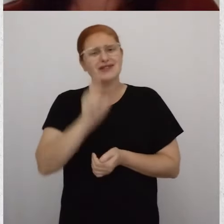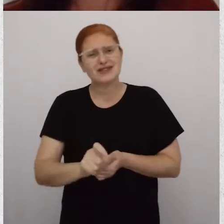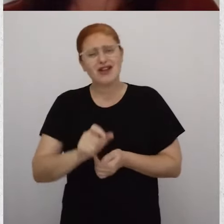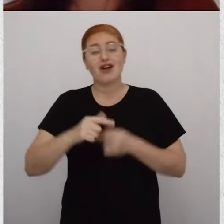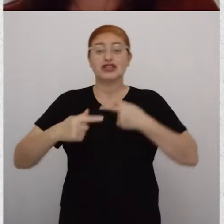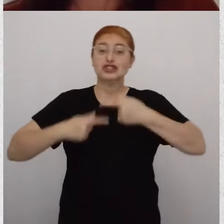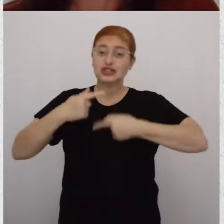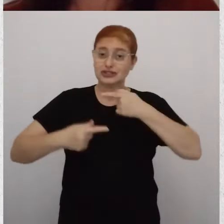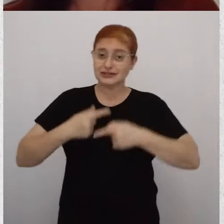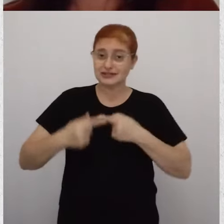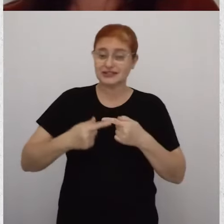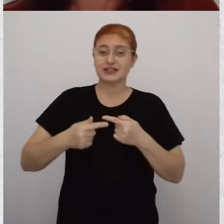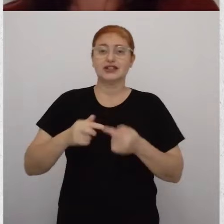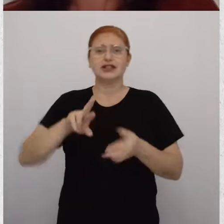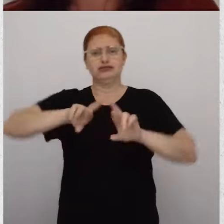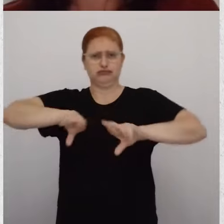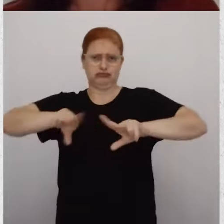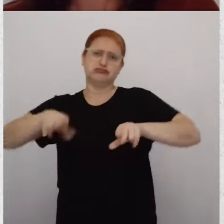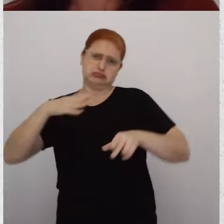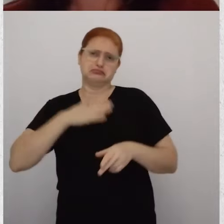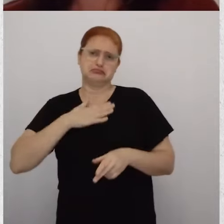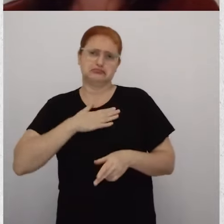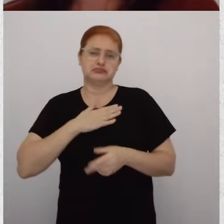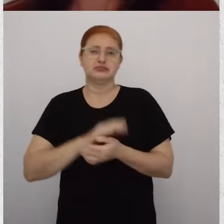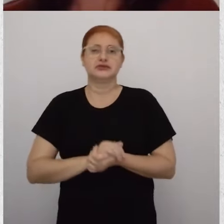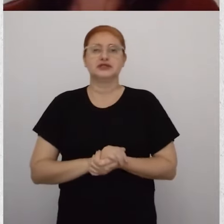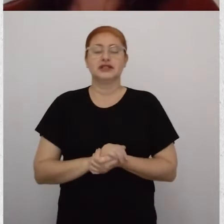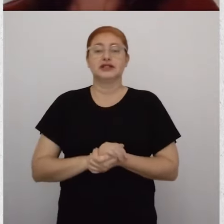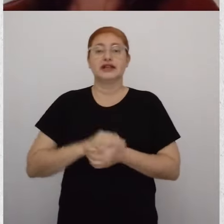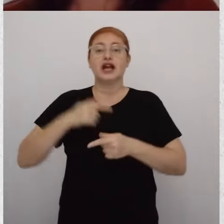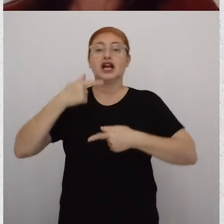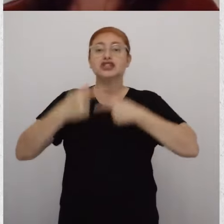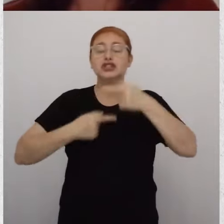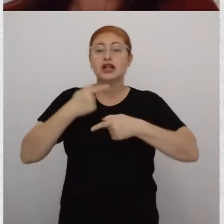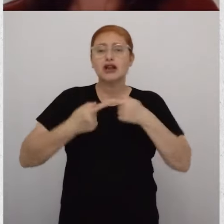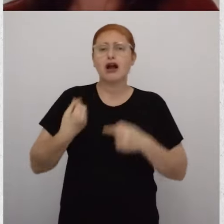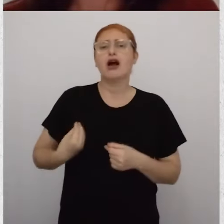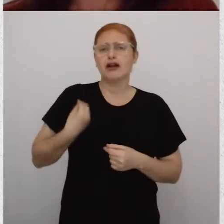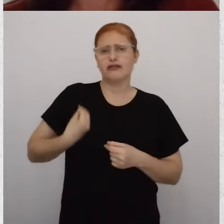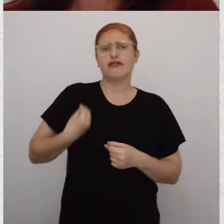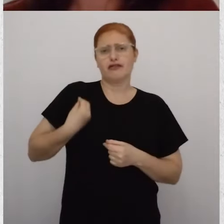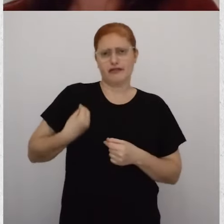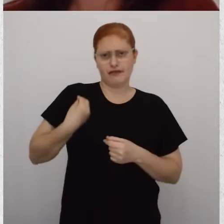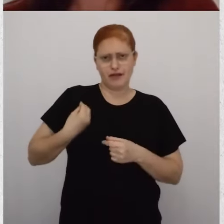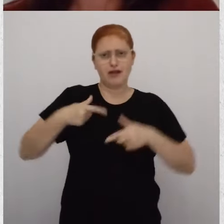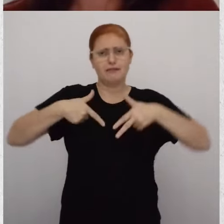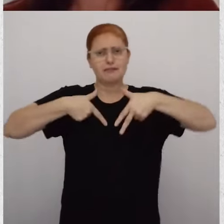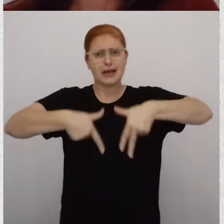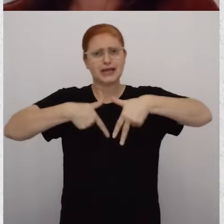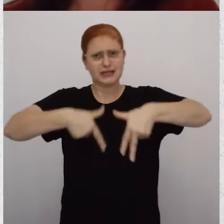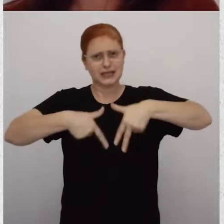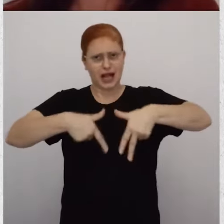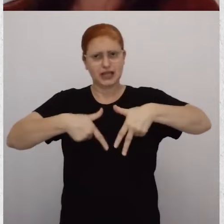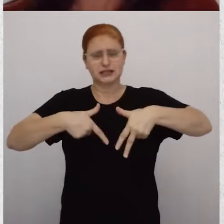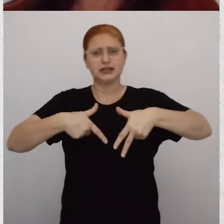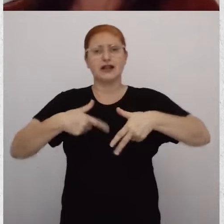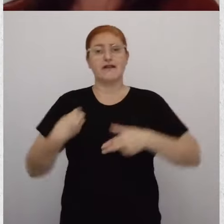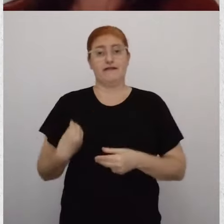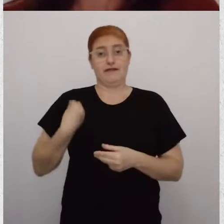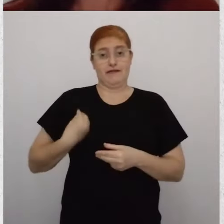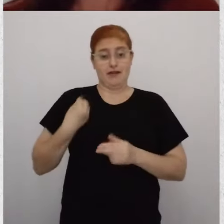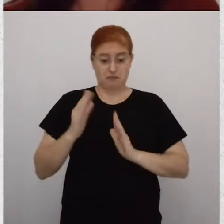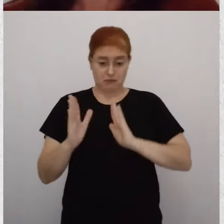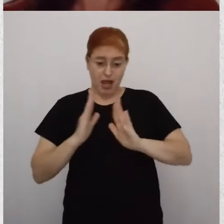uma geração diferente da minha, que é uma geração que viveu isso aí na militância, viveu esse período